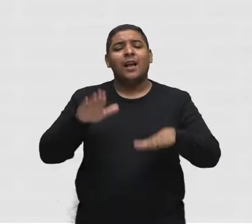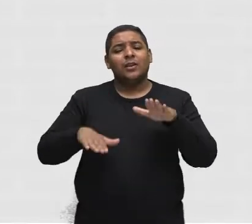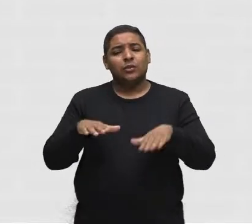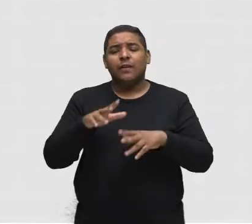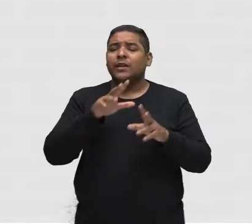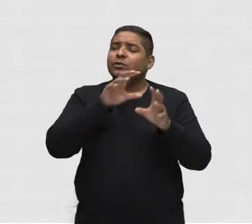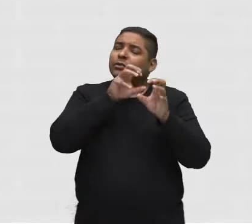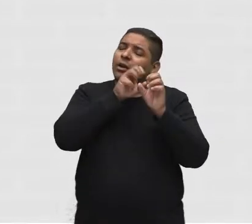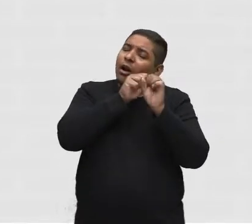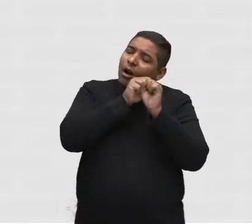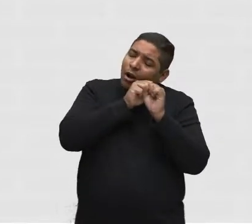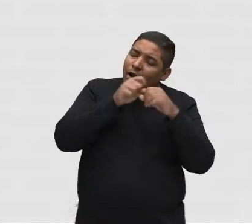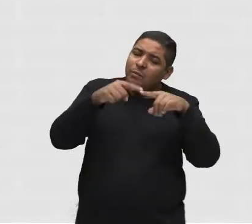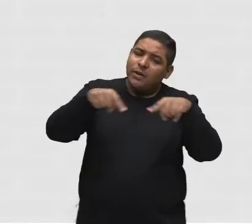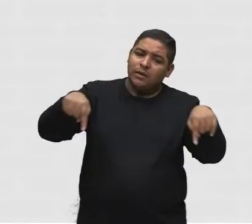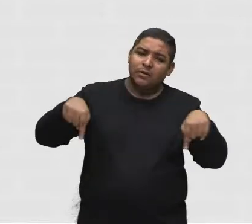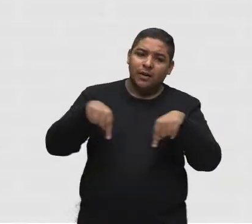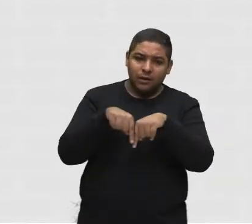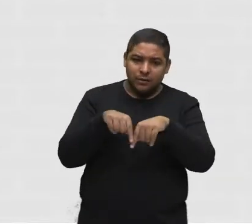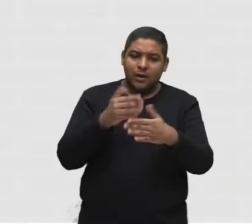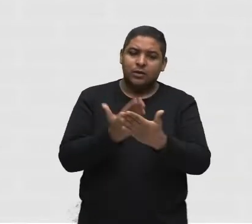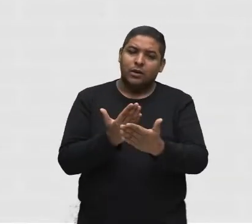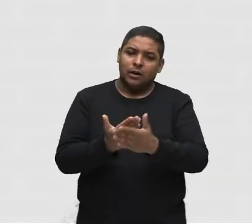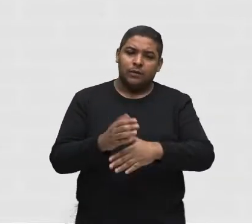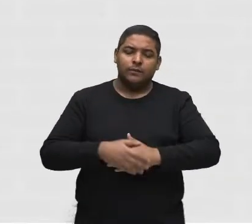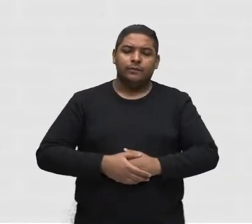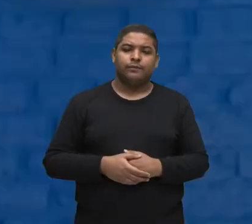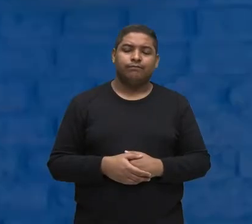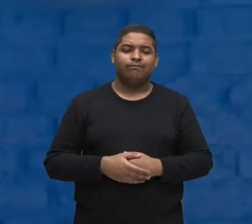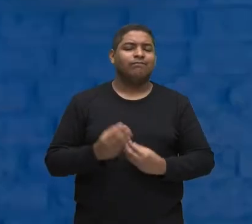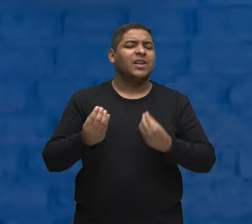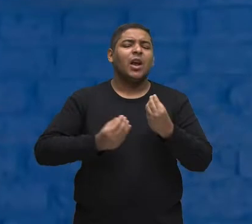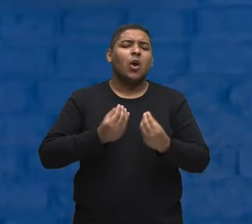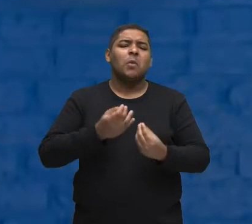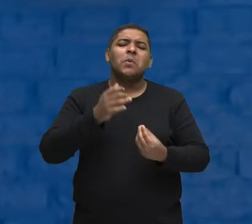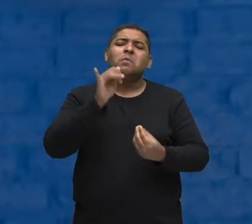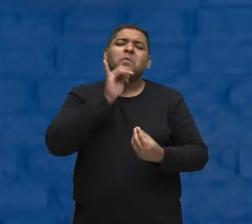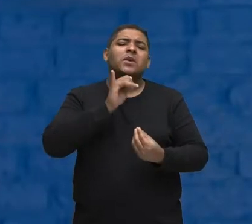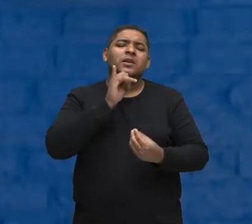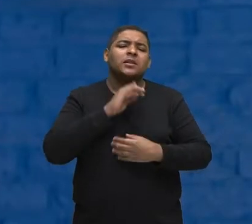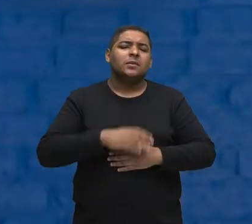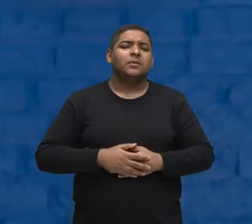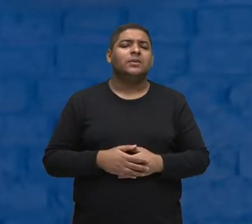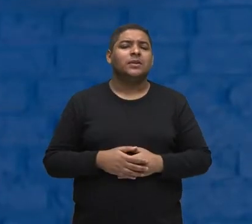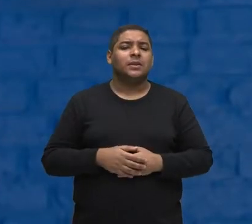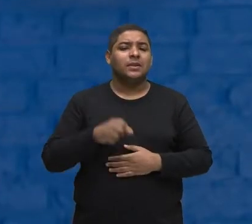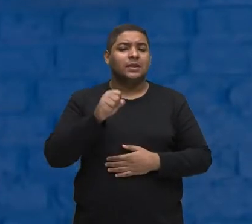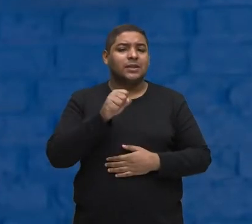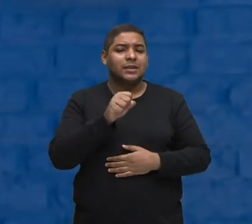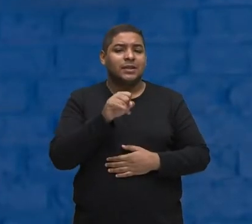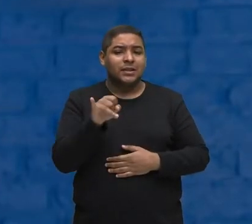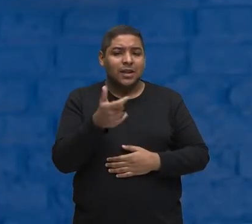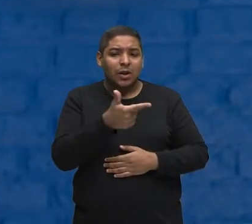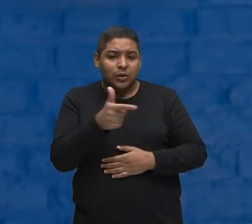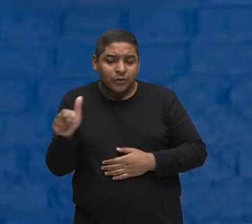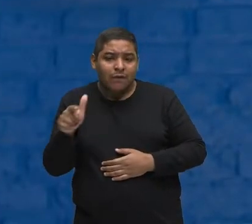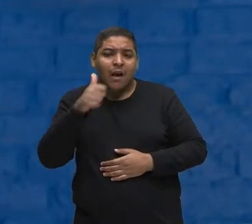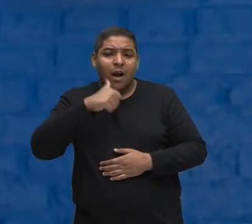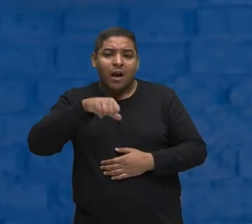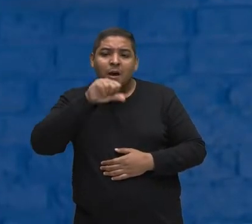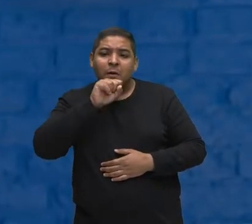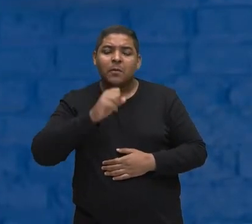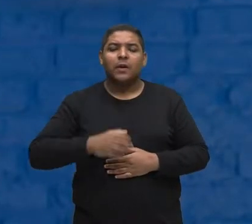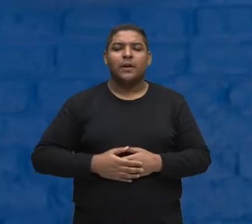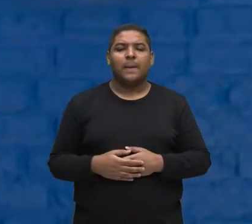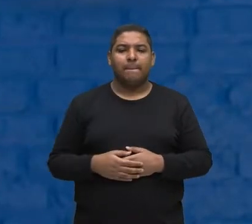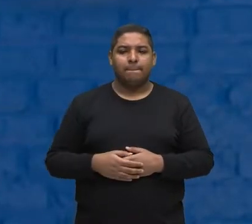aula. Aí vamos abrir um parêntese. Como é que seria a vida do Ricardo sem a mãe dele? Como é que